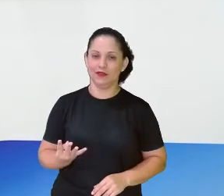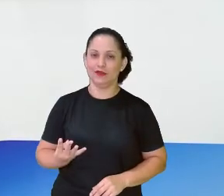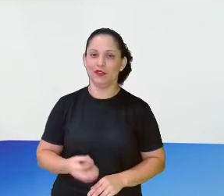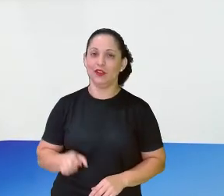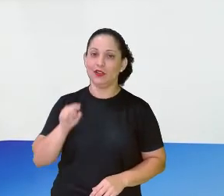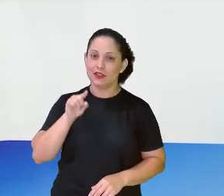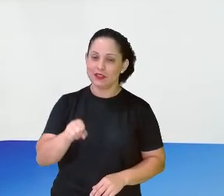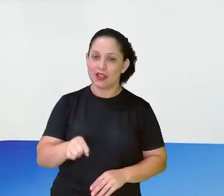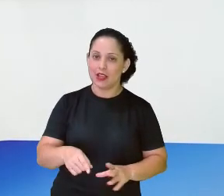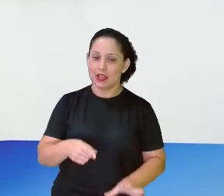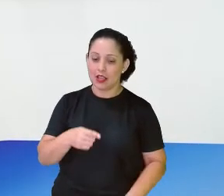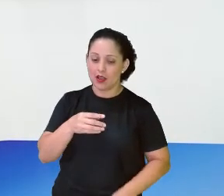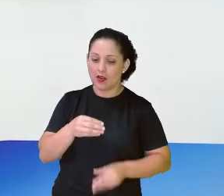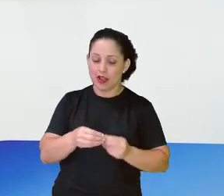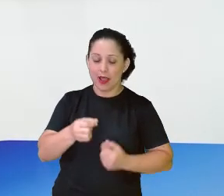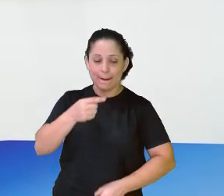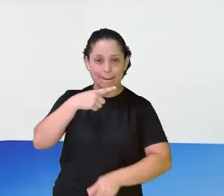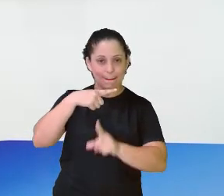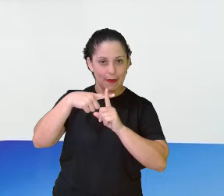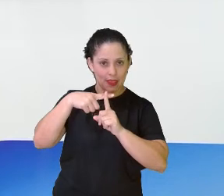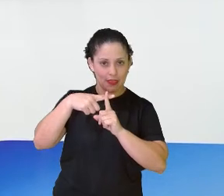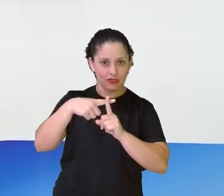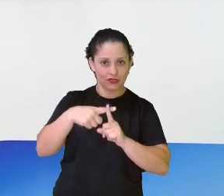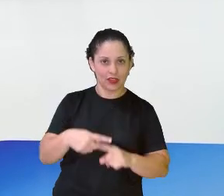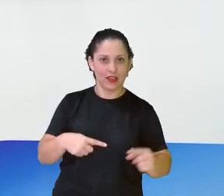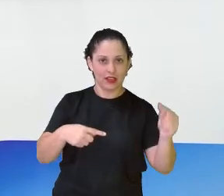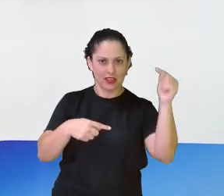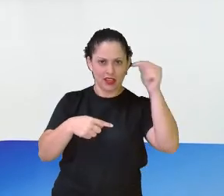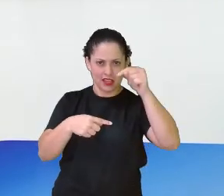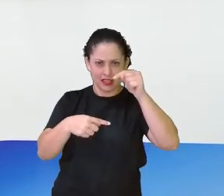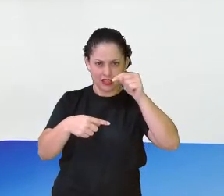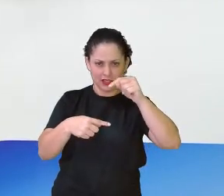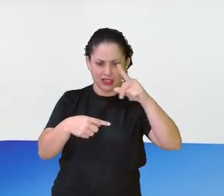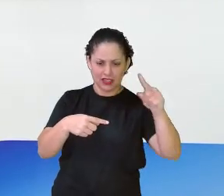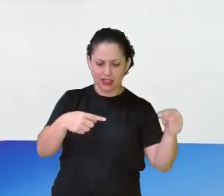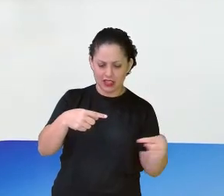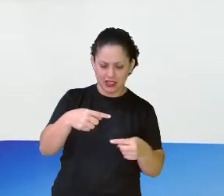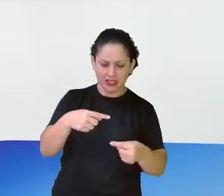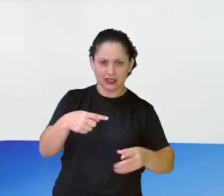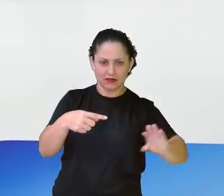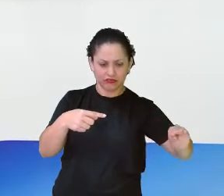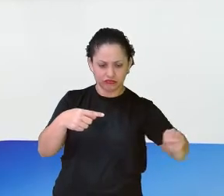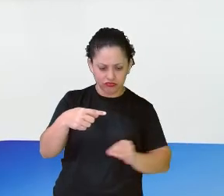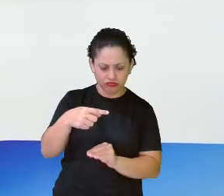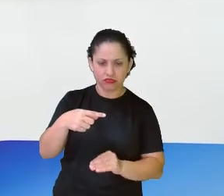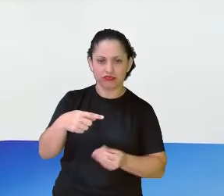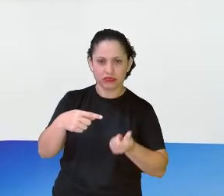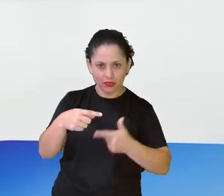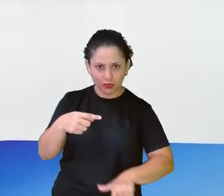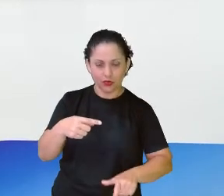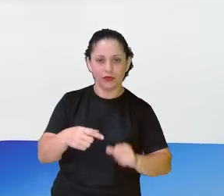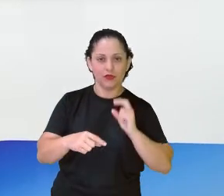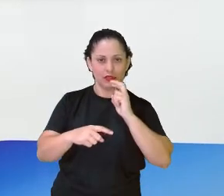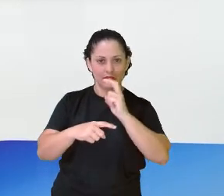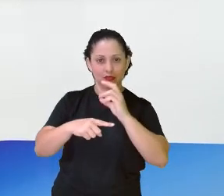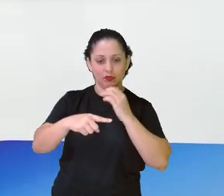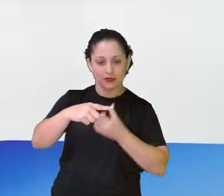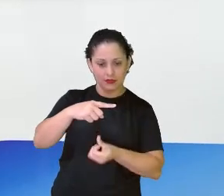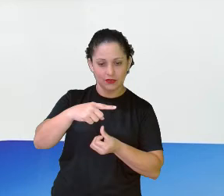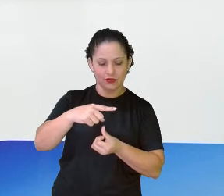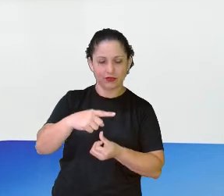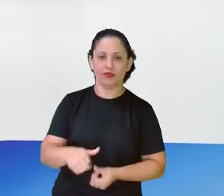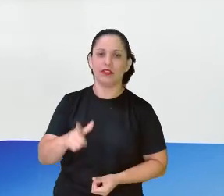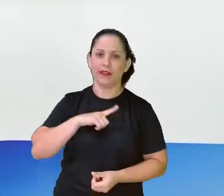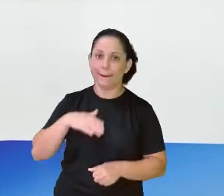Faz a adição do numerador, repete o denominador. 5/6. Tem mais? Tem mais.